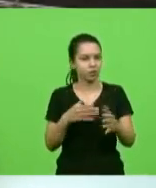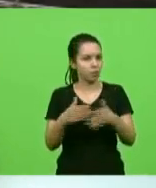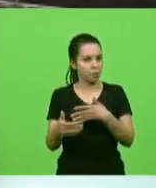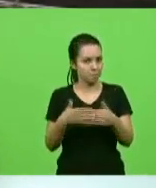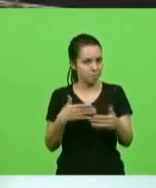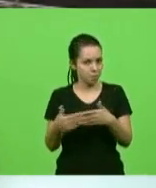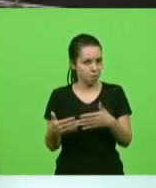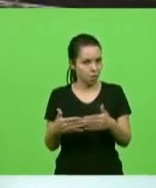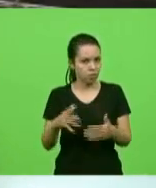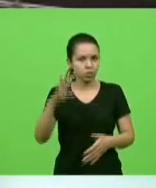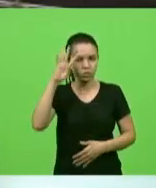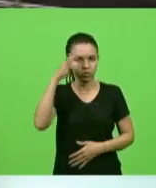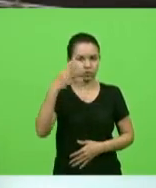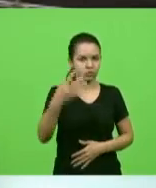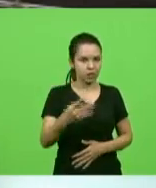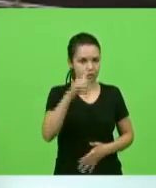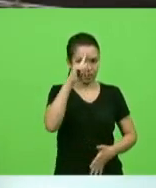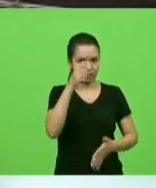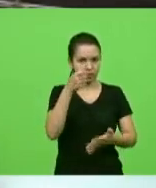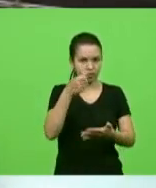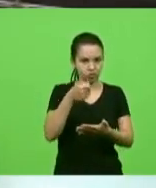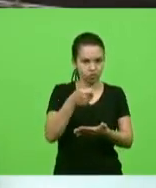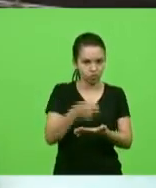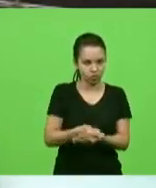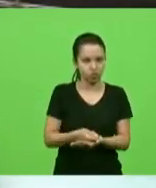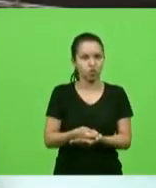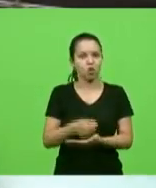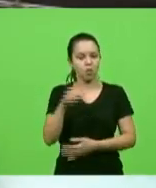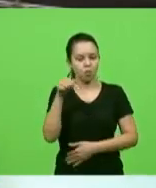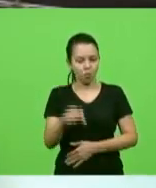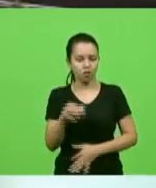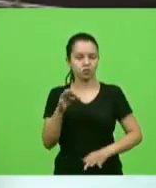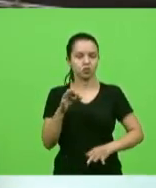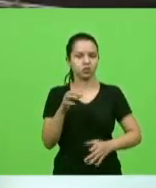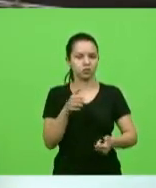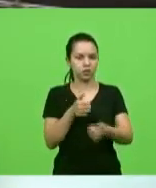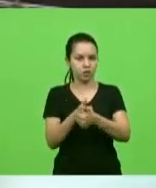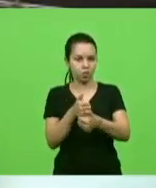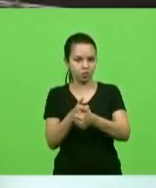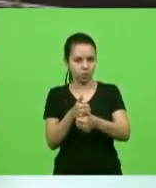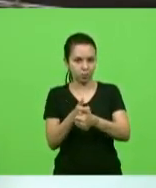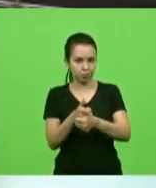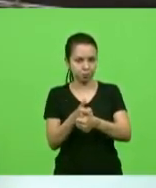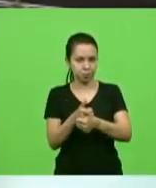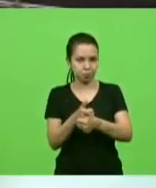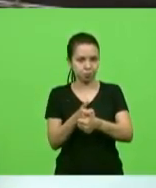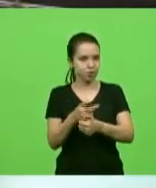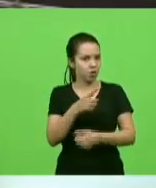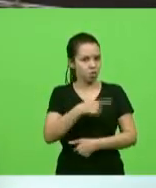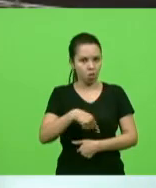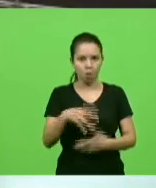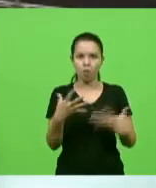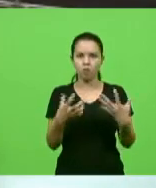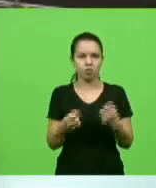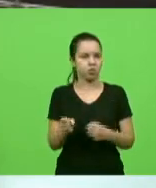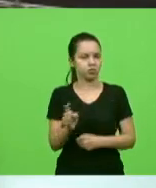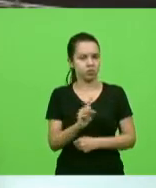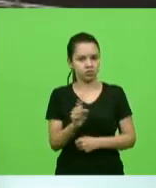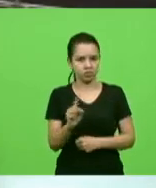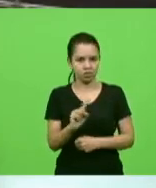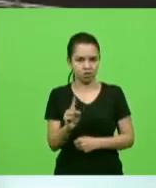do resultado que será decidido pelo por este egrégio tribunal não Deixaremos que eu desvio